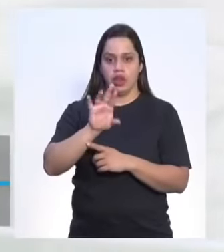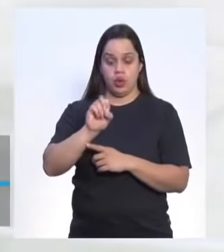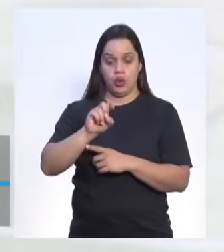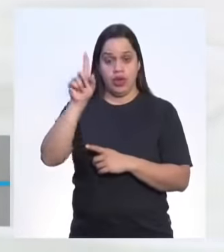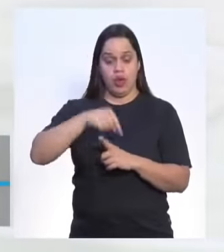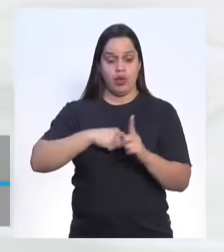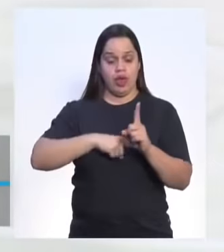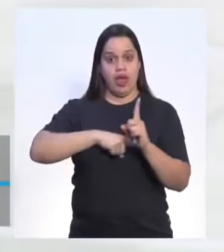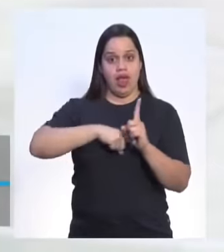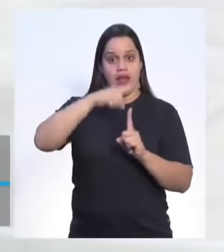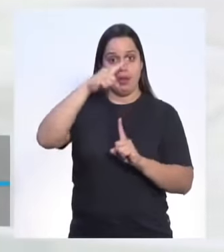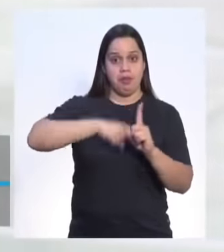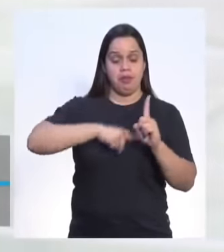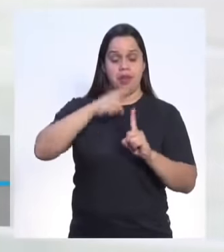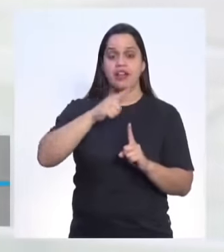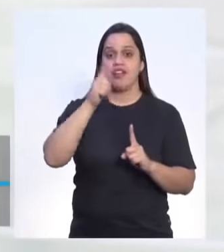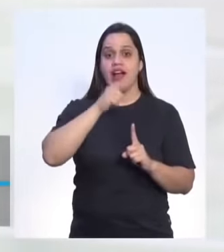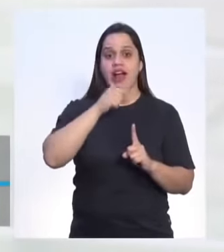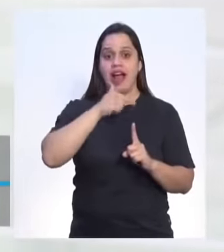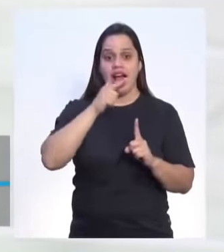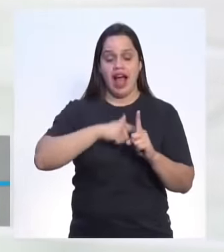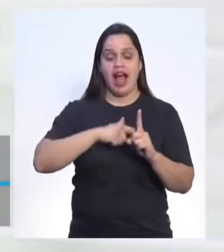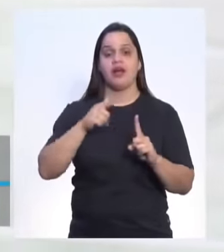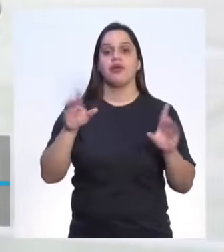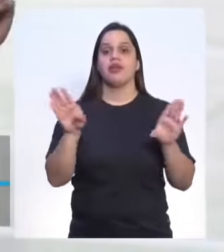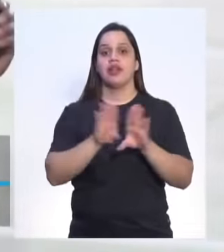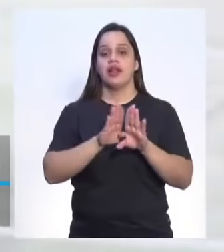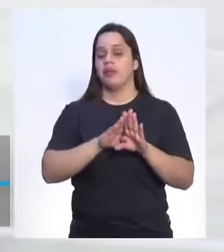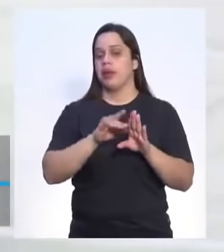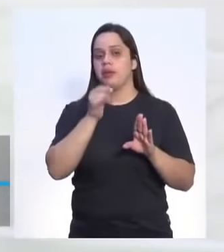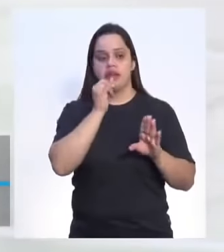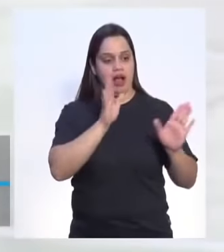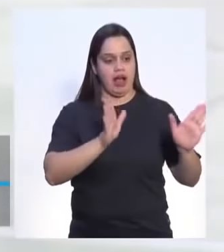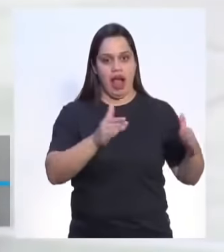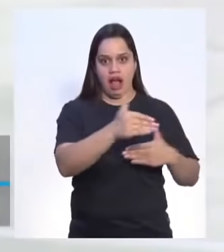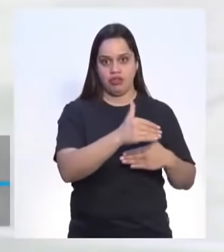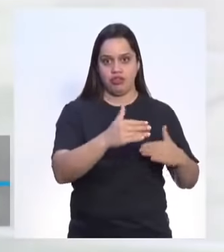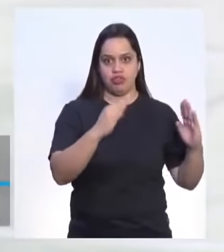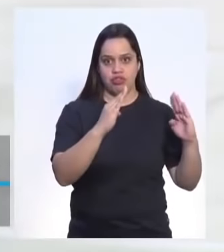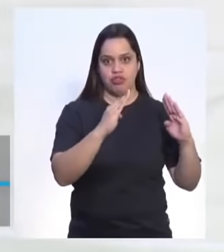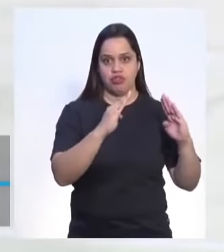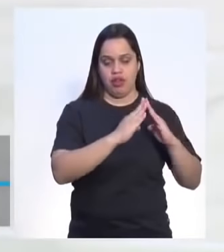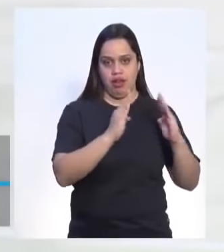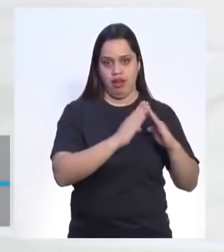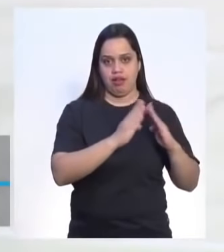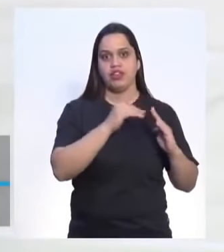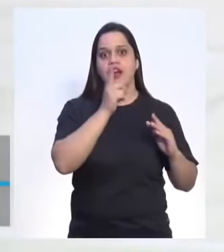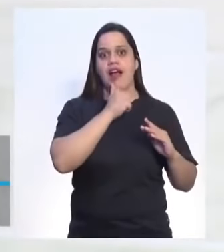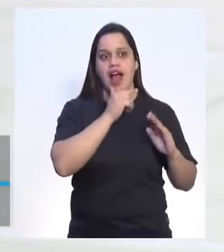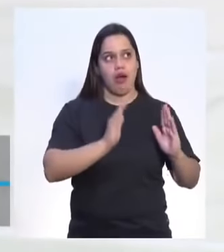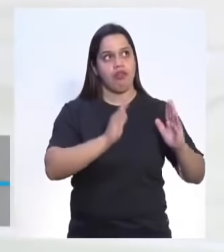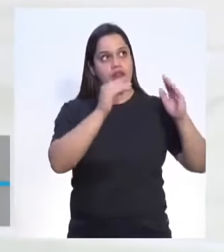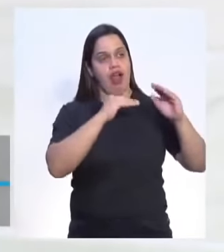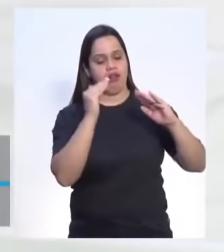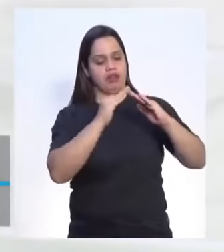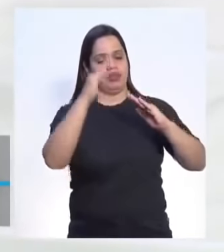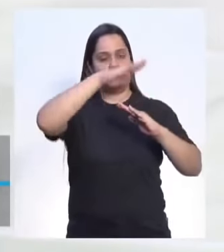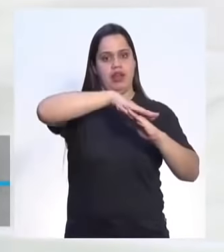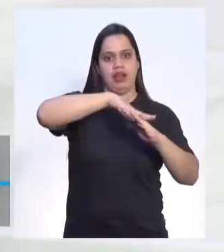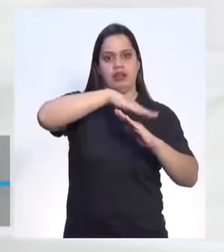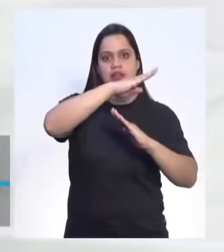chega às nossas caixas, não é? O hidrômetro sempre, de vez em quando causa alguns problemas, porque quando passa o